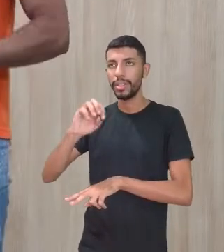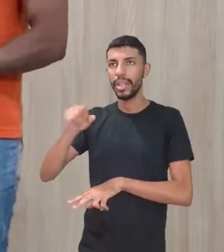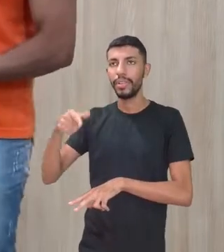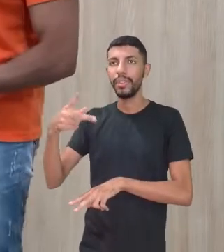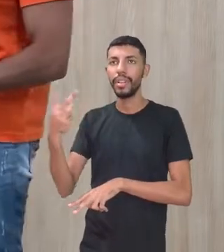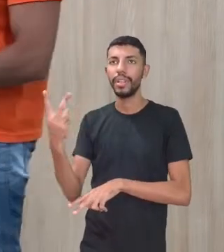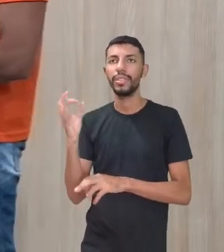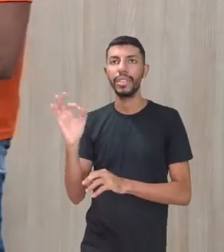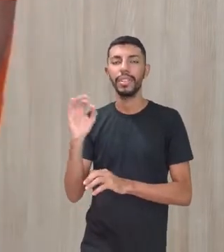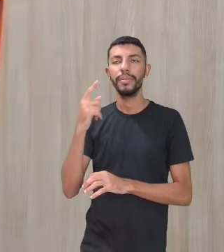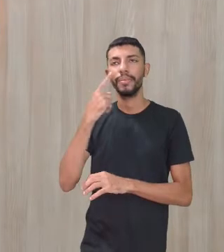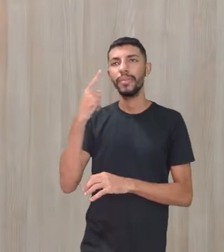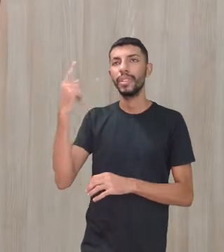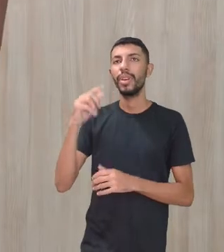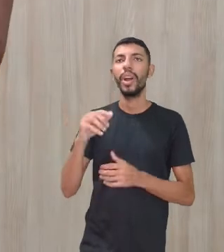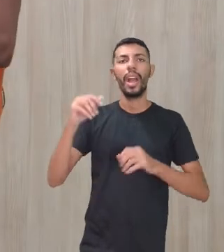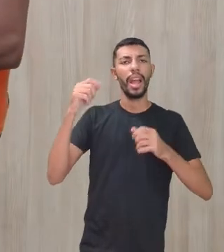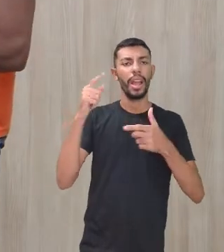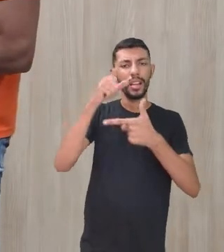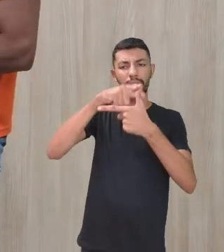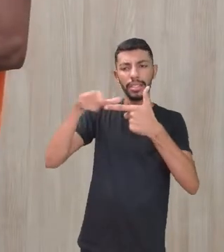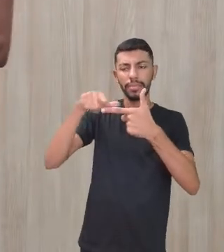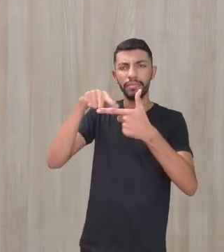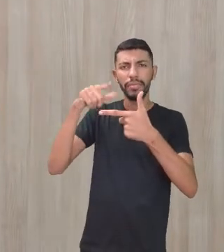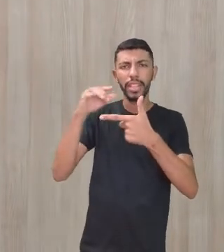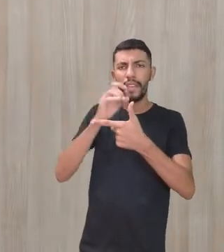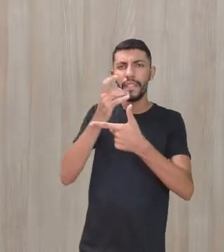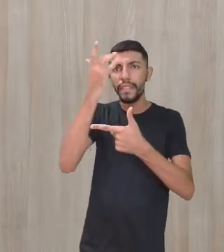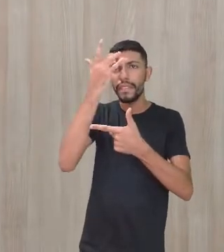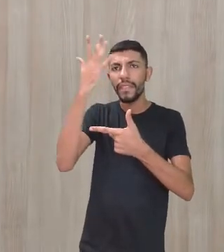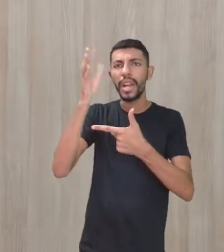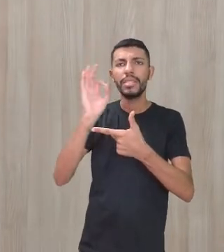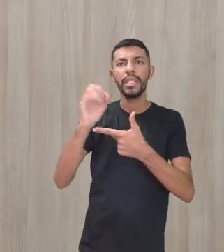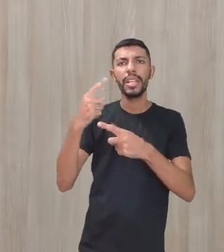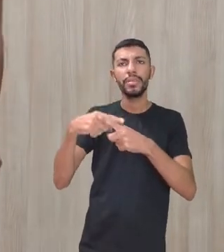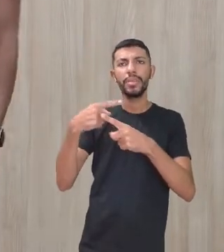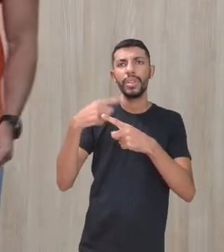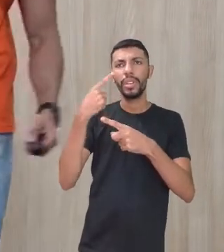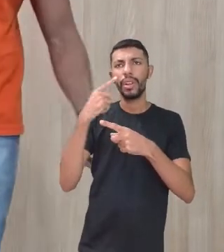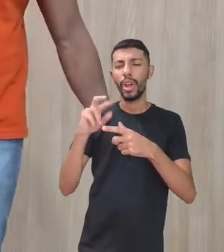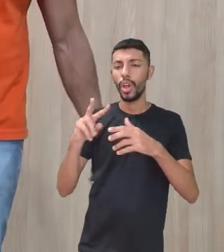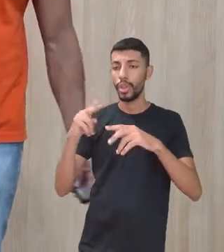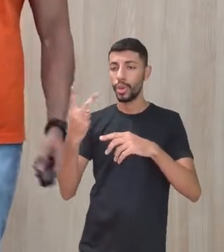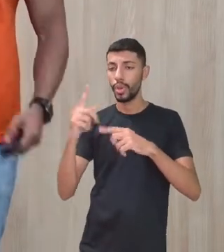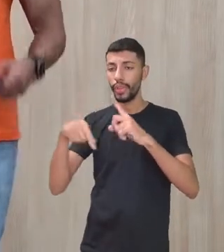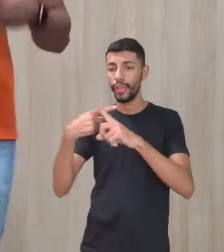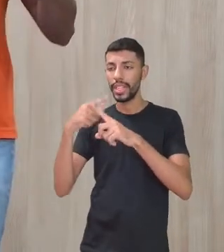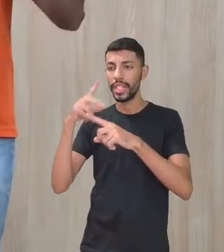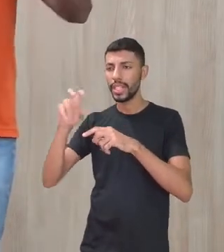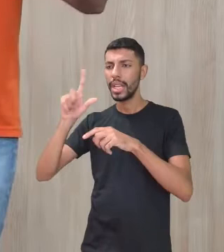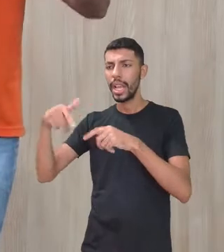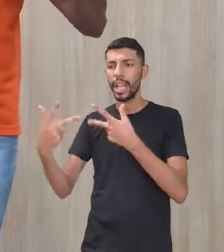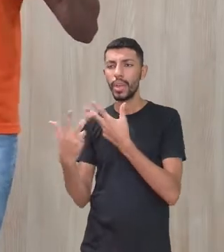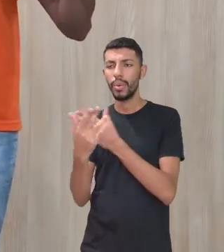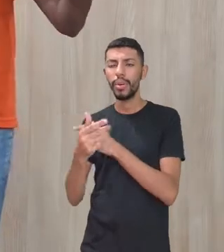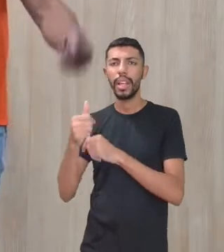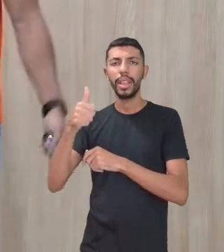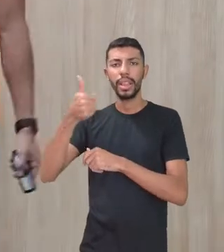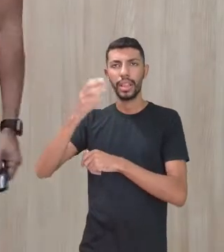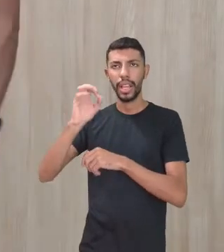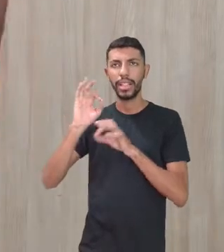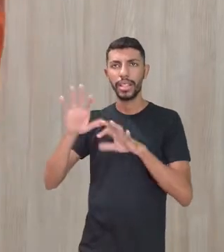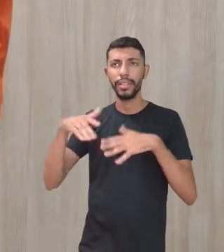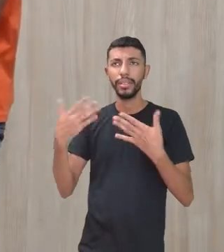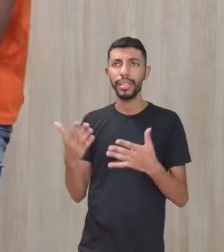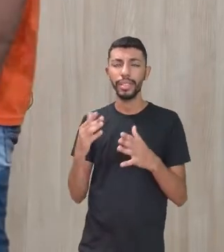Pode notar que a divisão aqui ela foi tranquila, né? Porque o 2 vezes 5 já dá igual a 10 então o resto ele ficou igual a